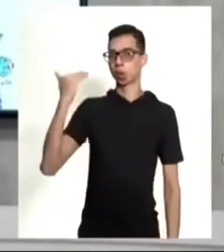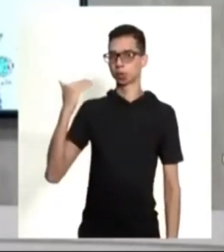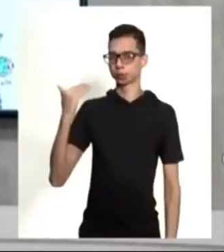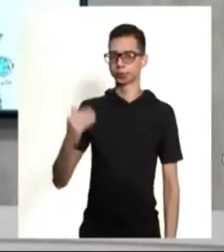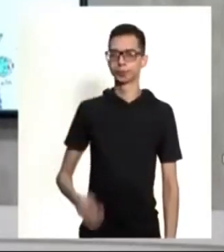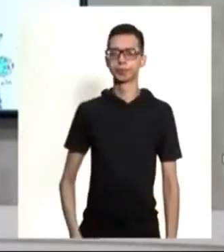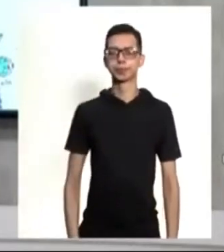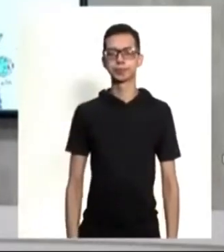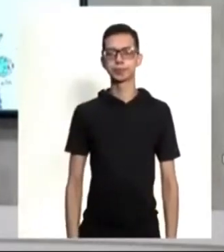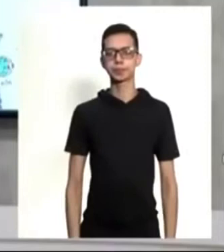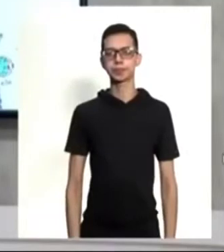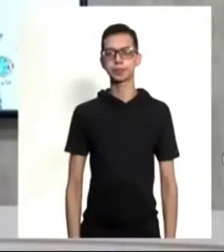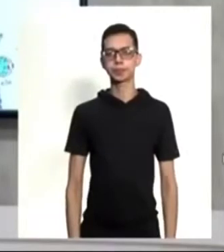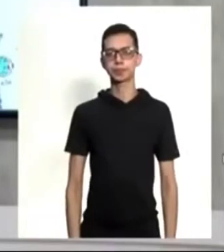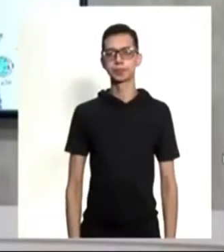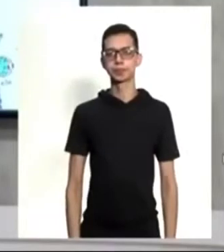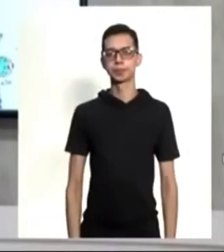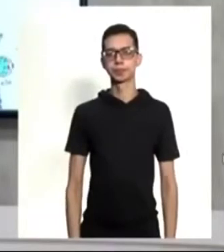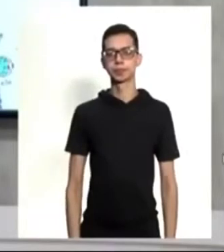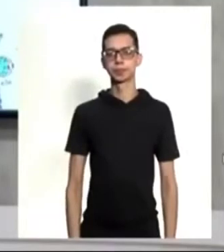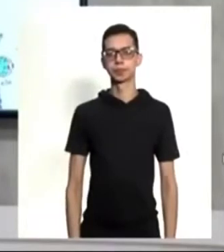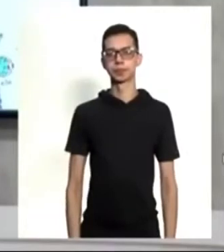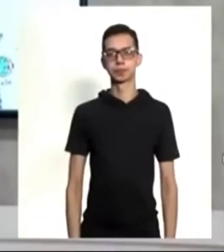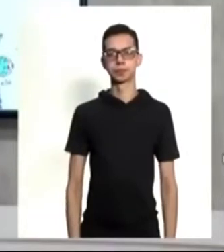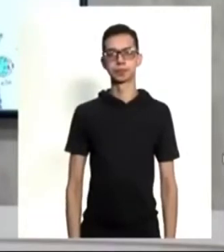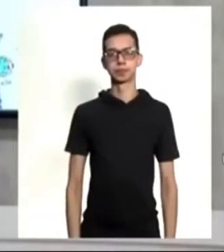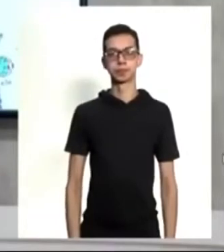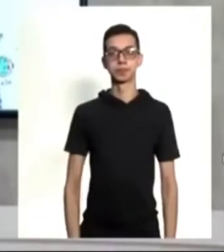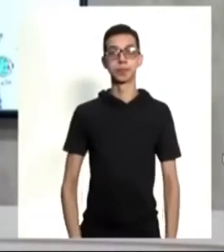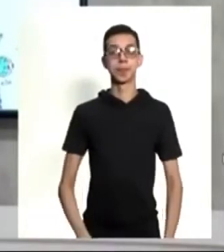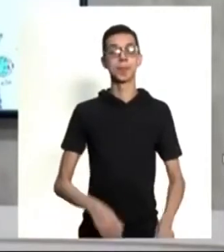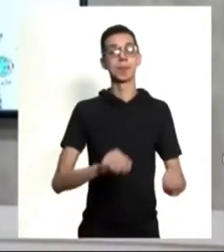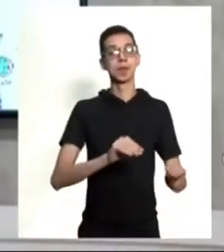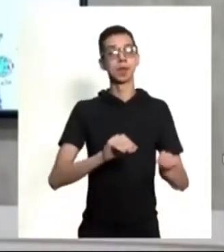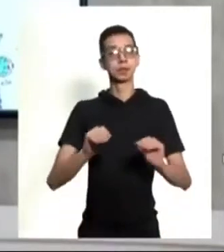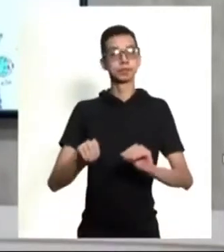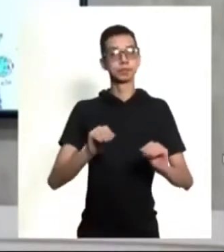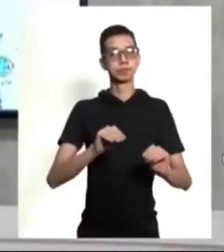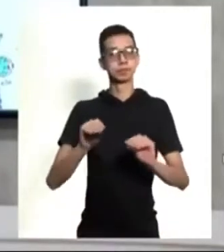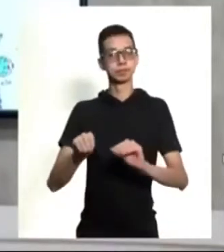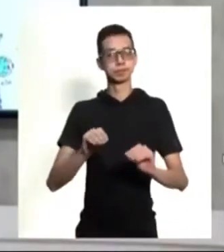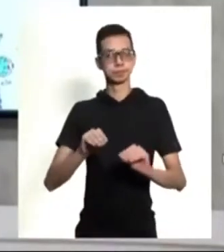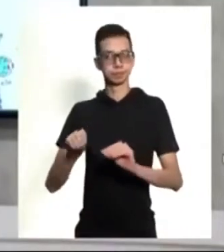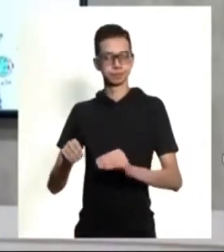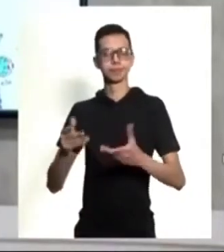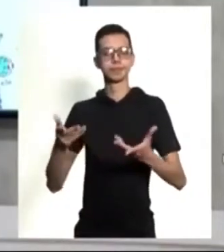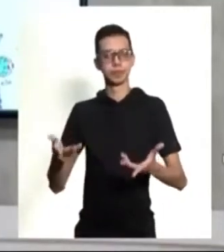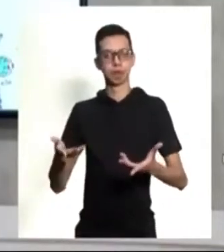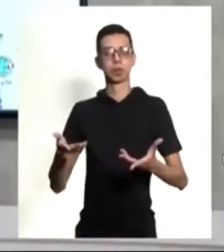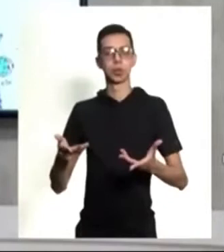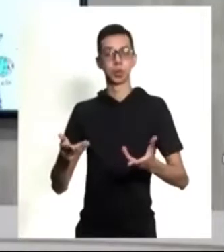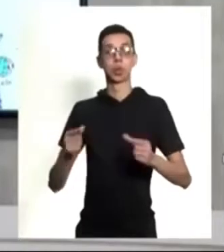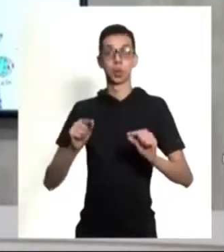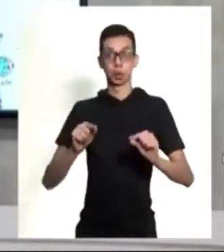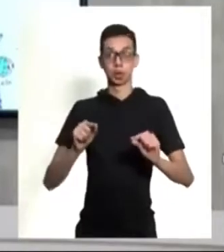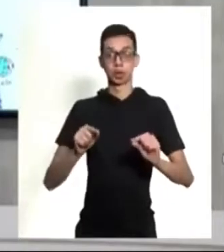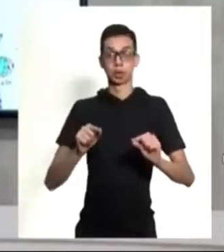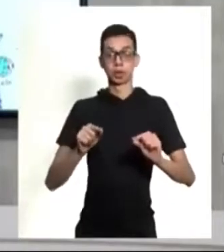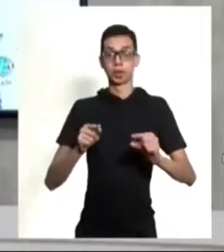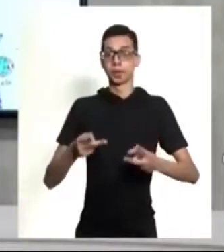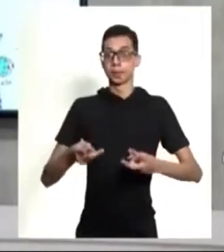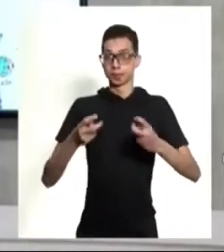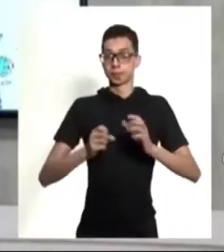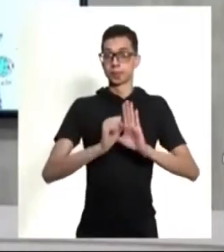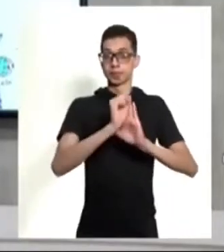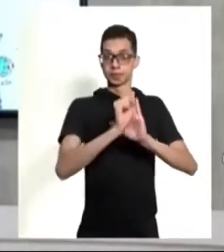essa migração. Então a gente diz que o processo de urbanização é um fato recente que se intensifica no